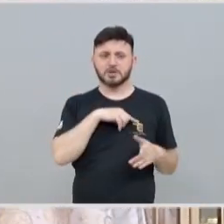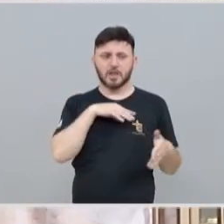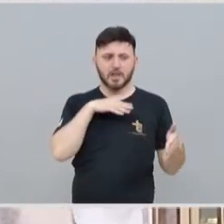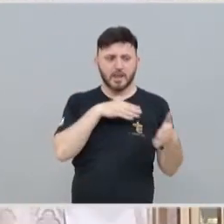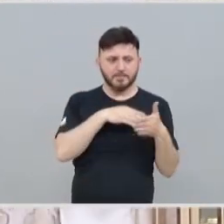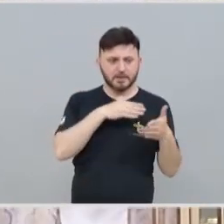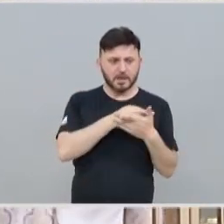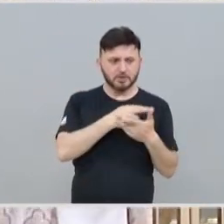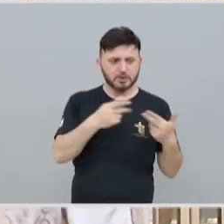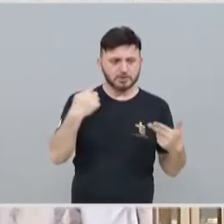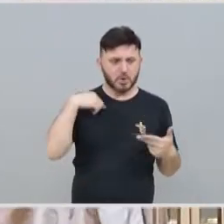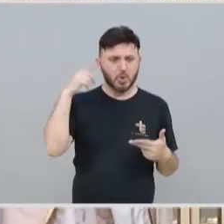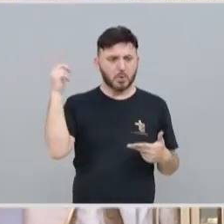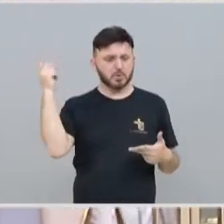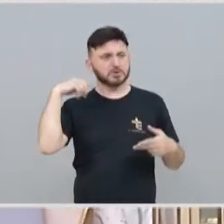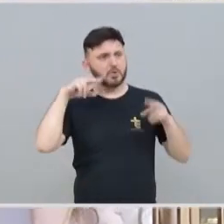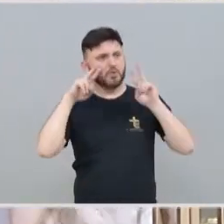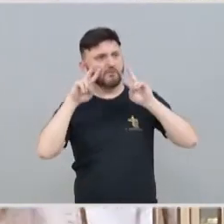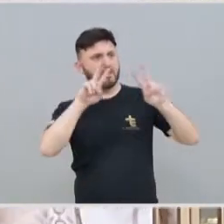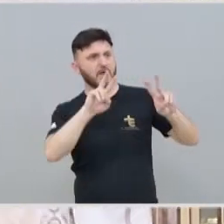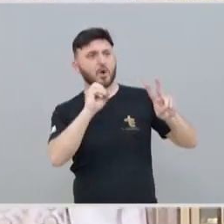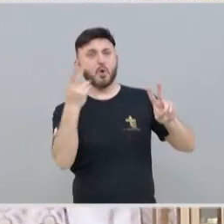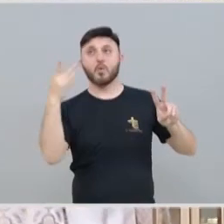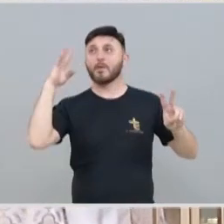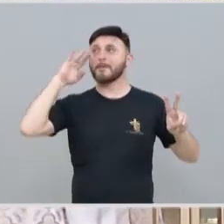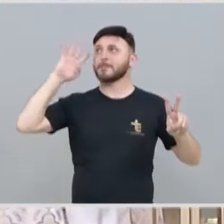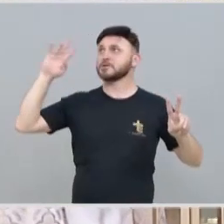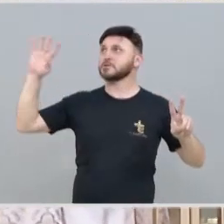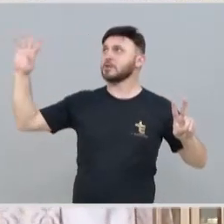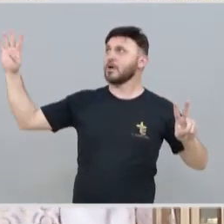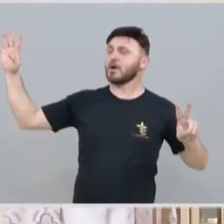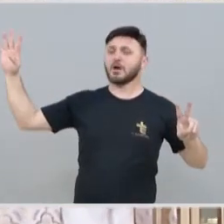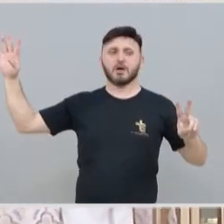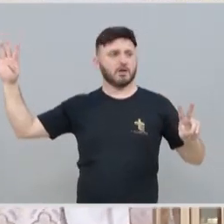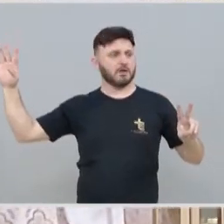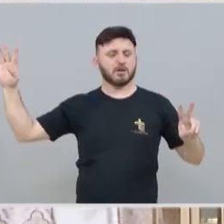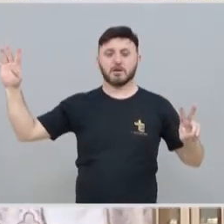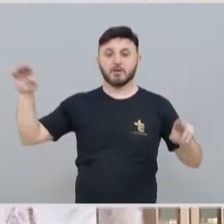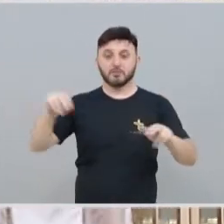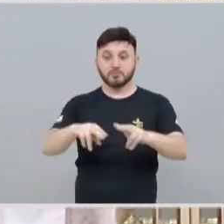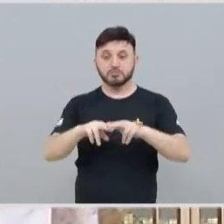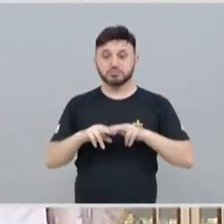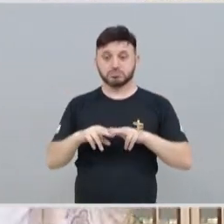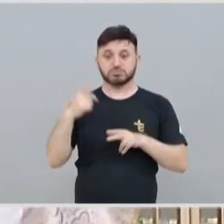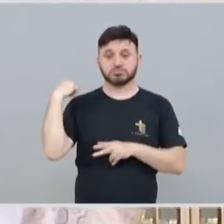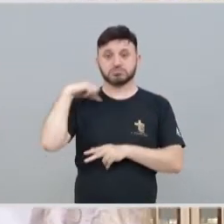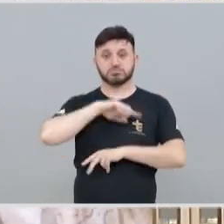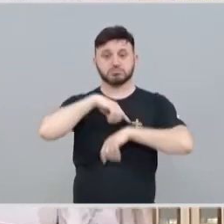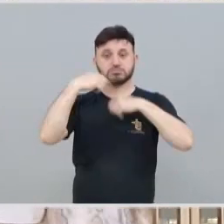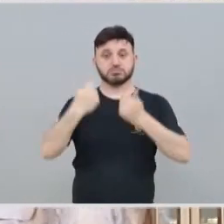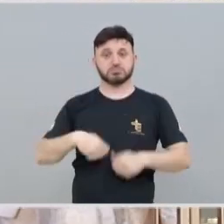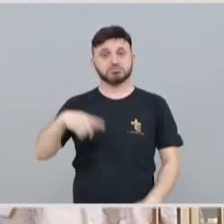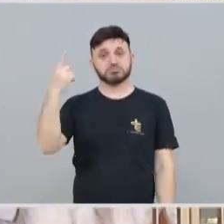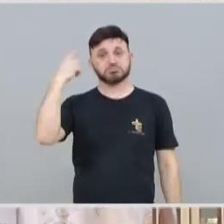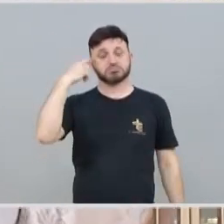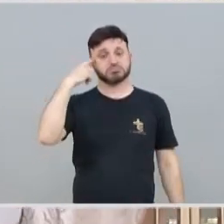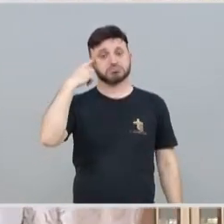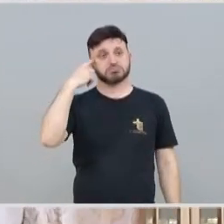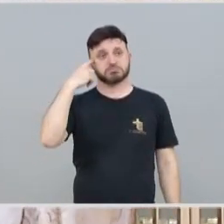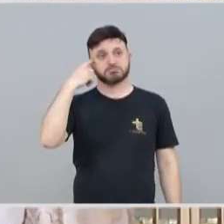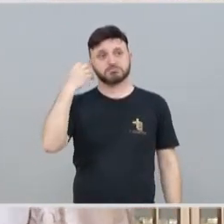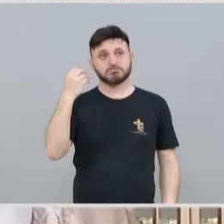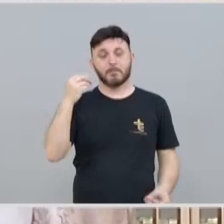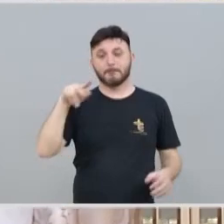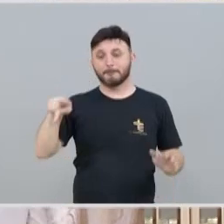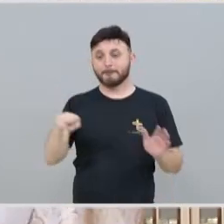ver naquilo que eu consigo imaginar por isso nós precisamos pensar e isso foi dos